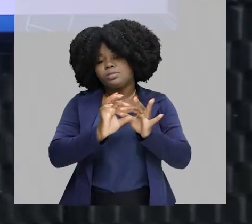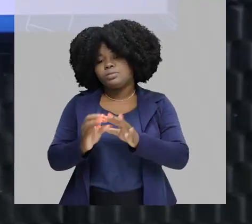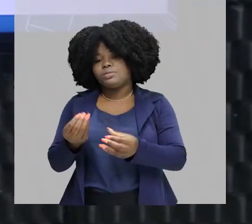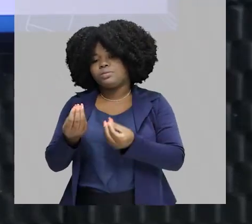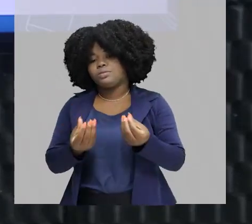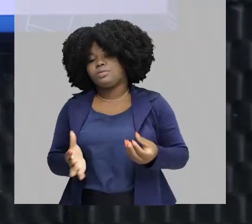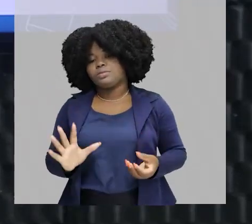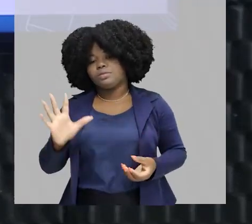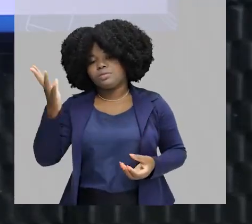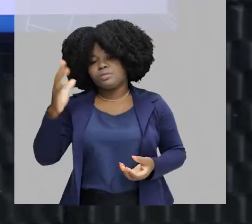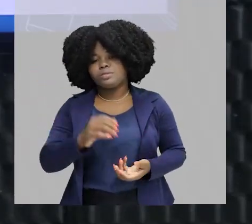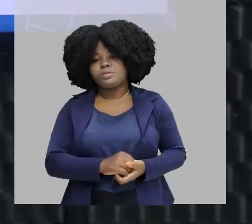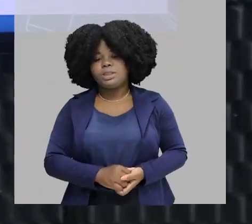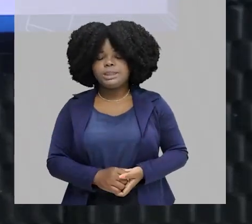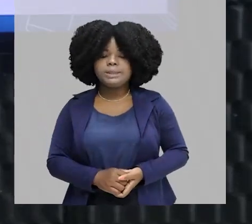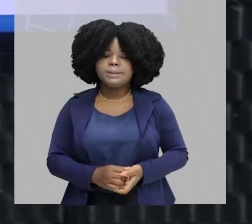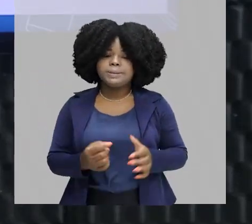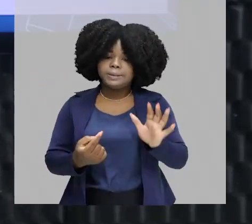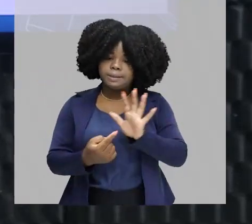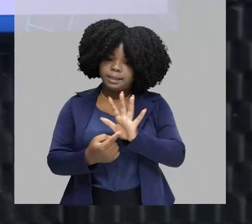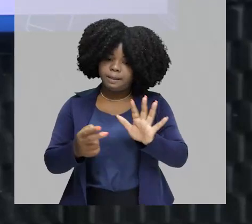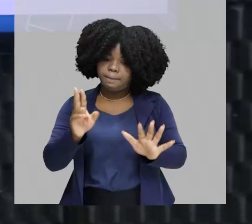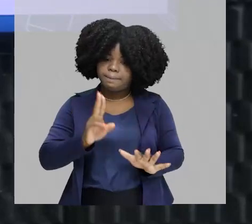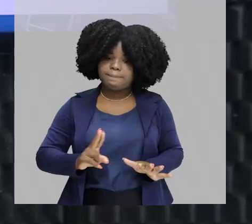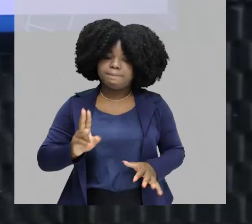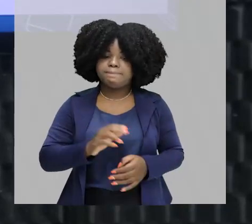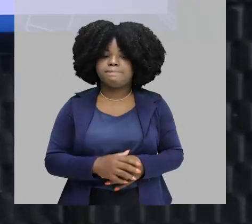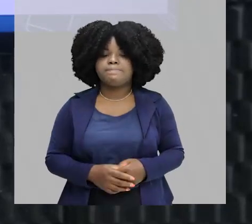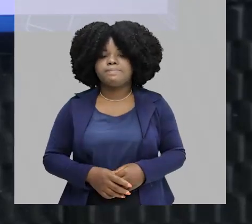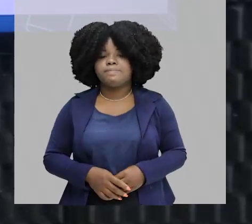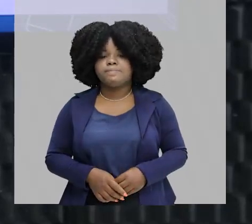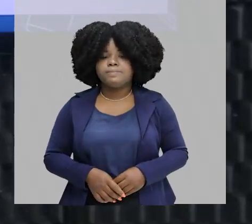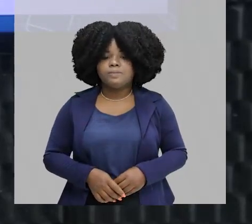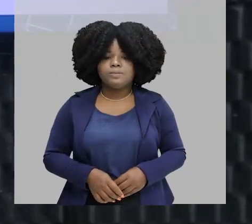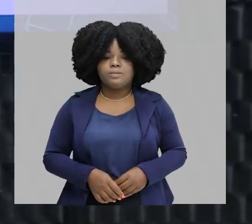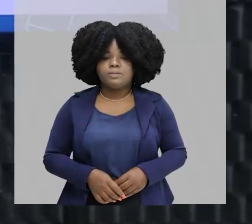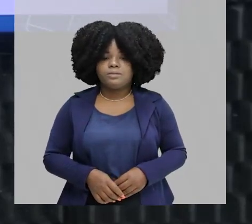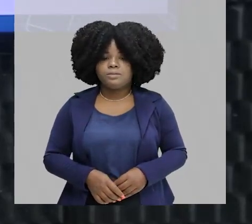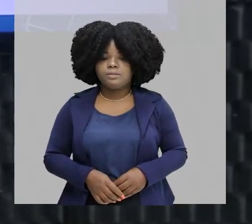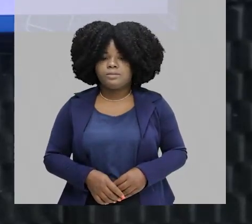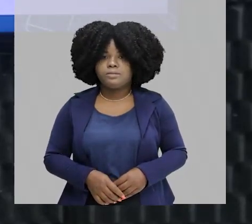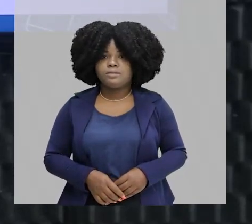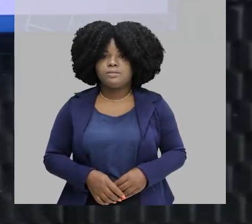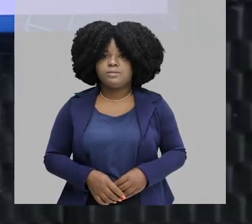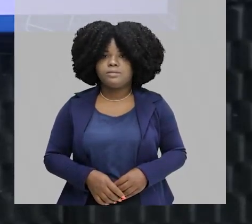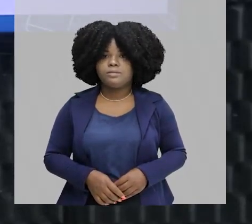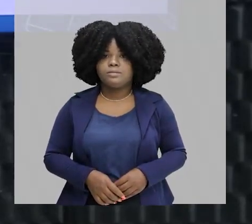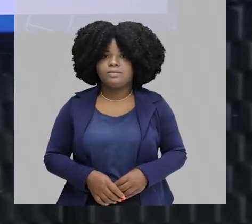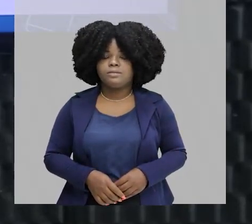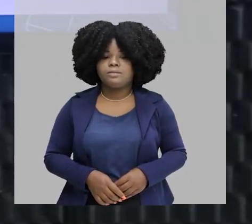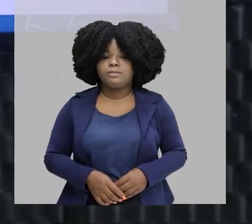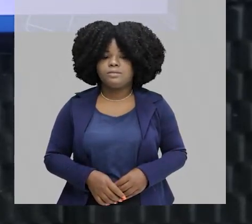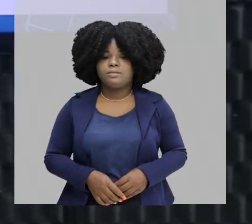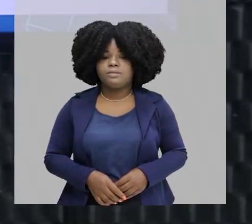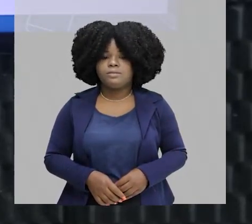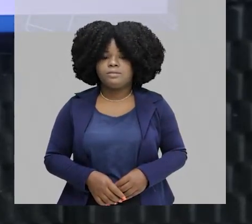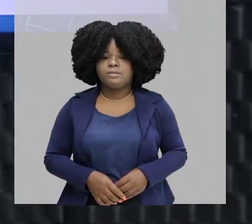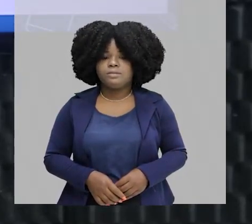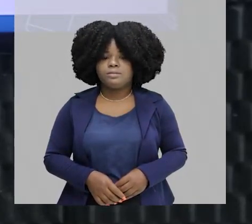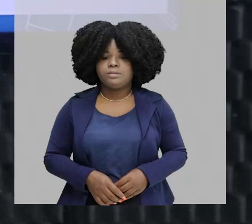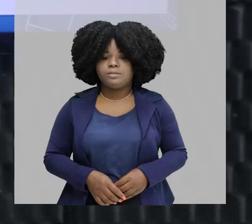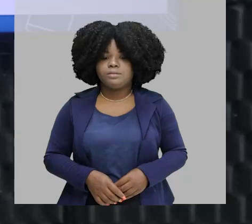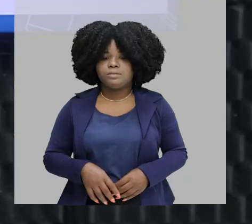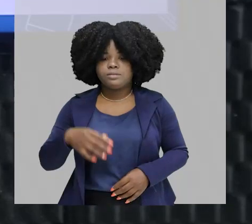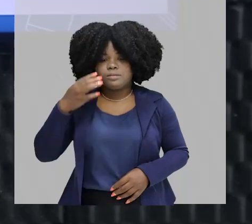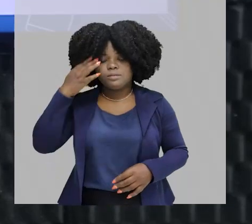tá? Então, para demonstrar para vocês essa utilização. I have been studying for 3 hours. I have